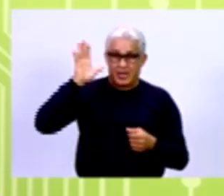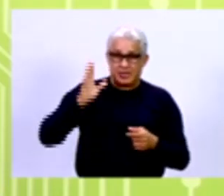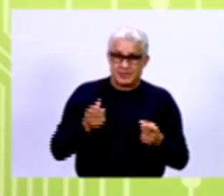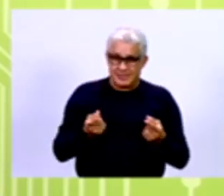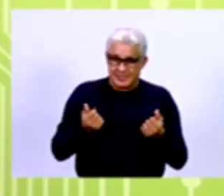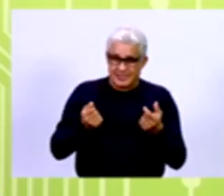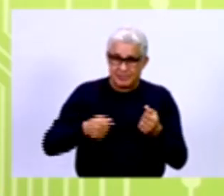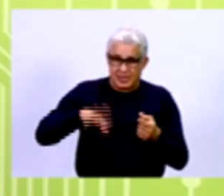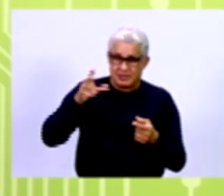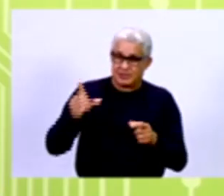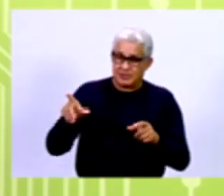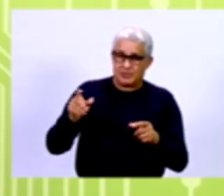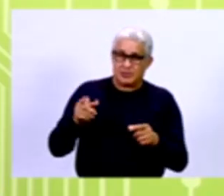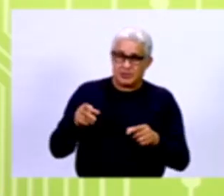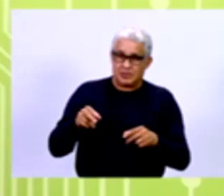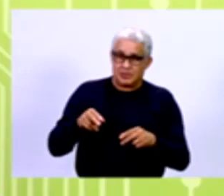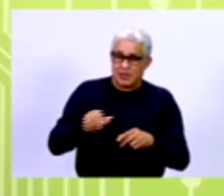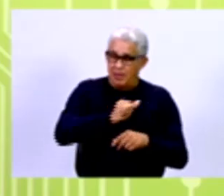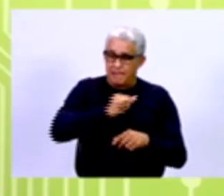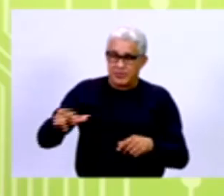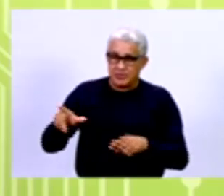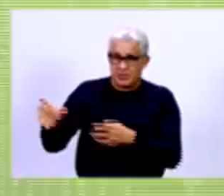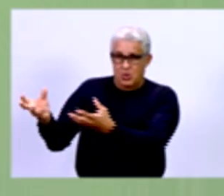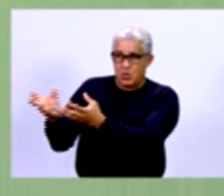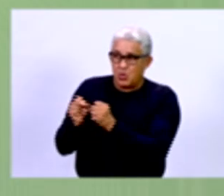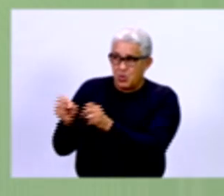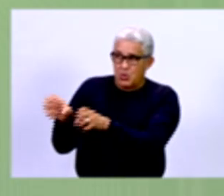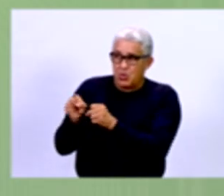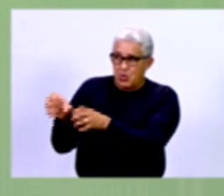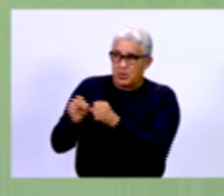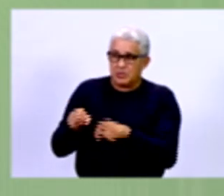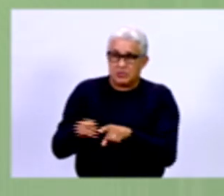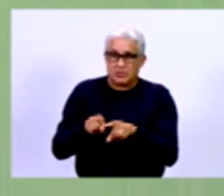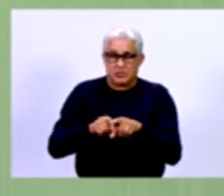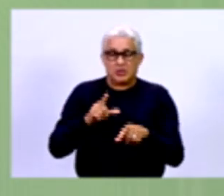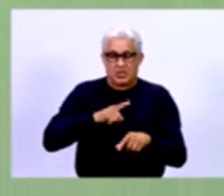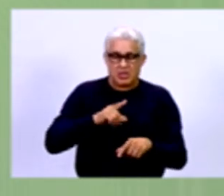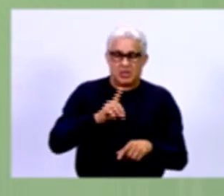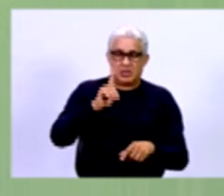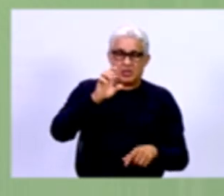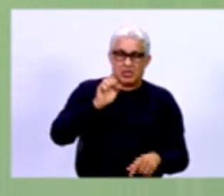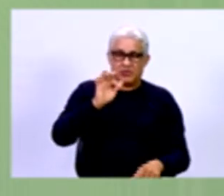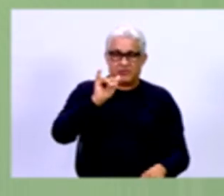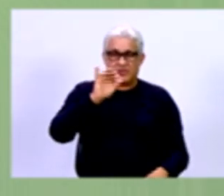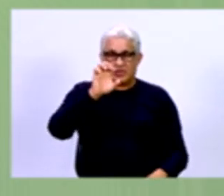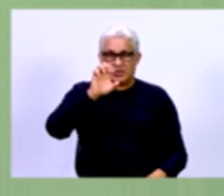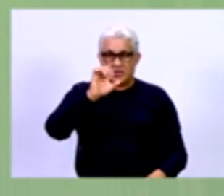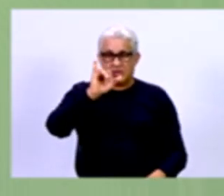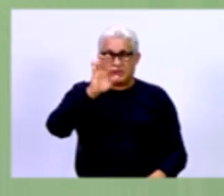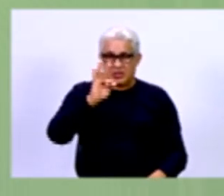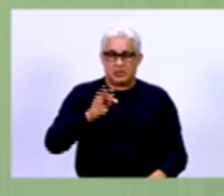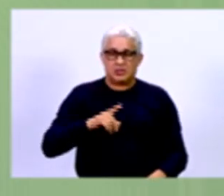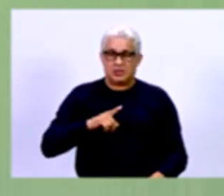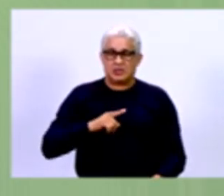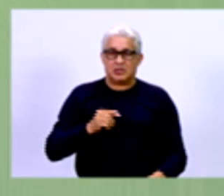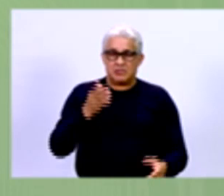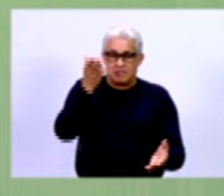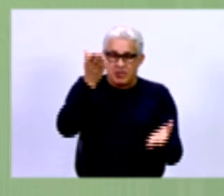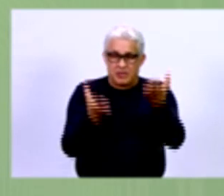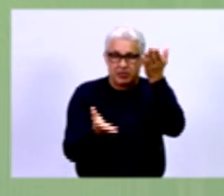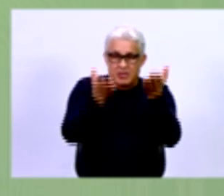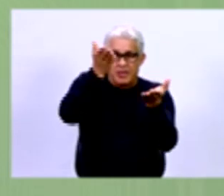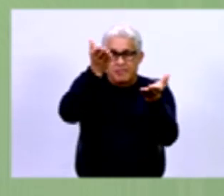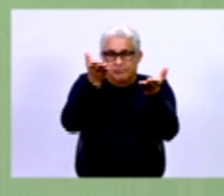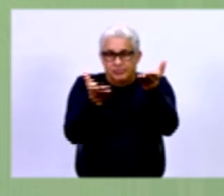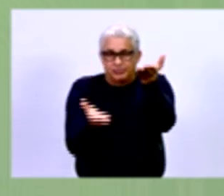em função de uma série de fatores. E, obviamente, tem apresentado déficits no seu balanço de